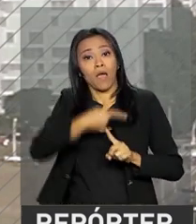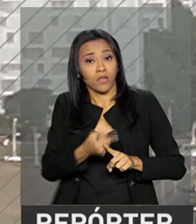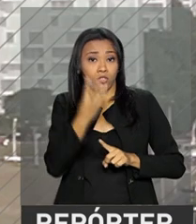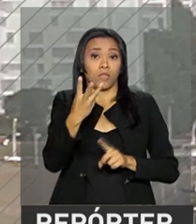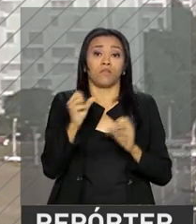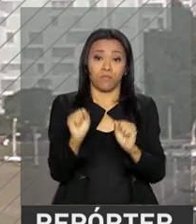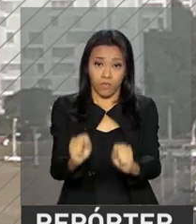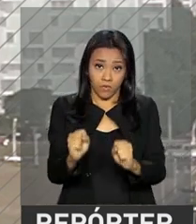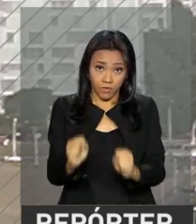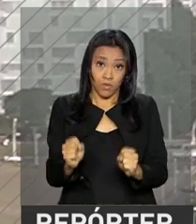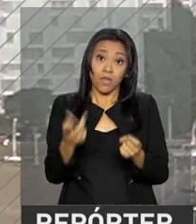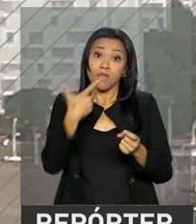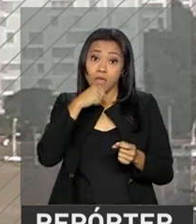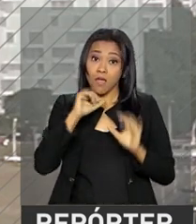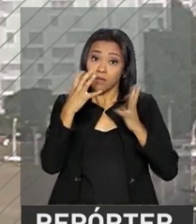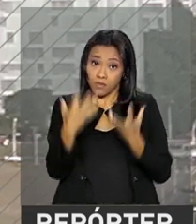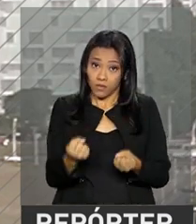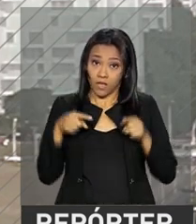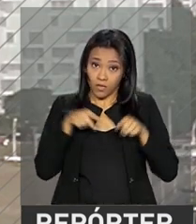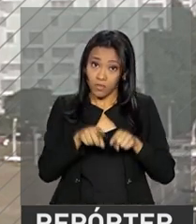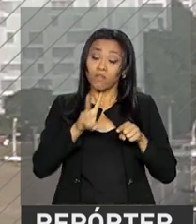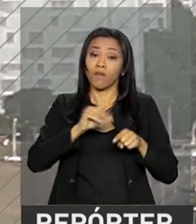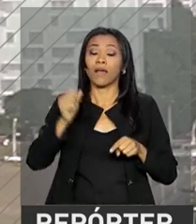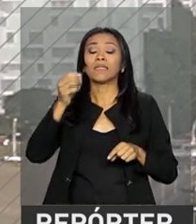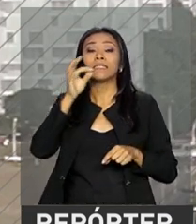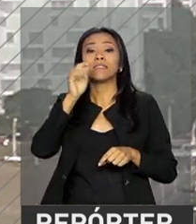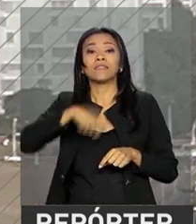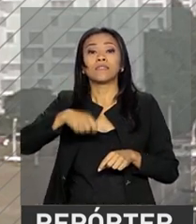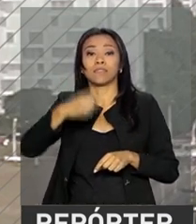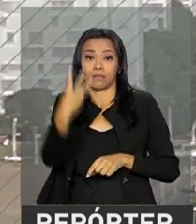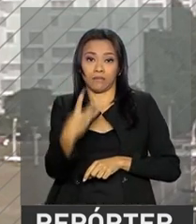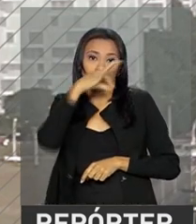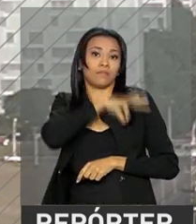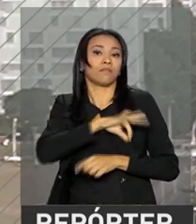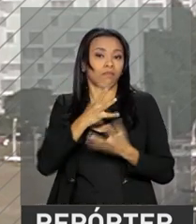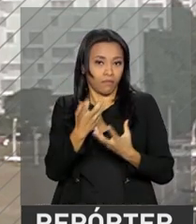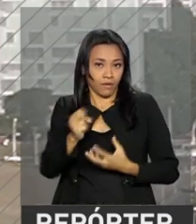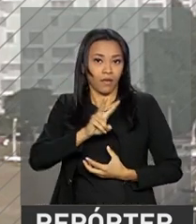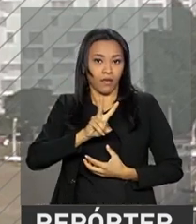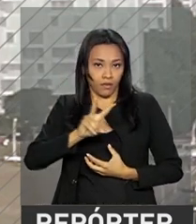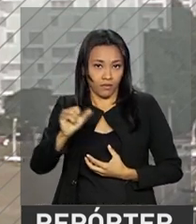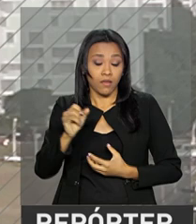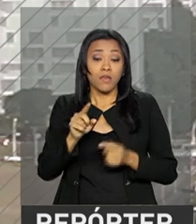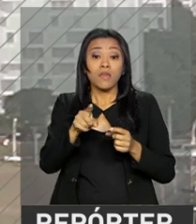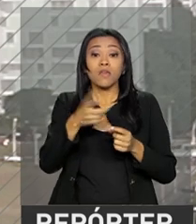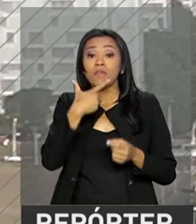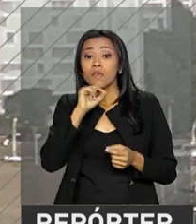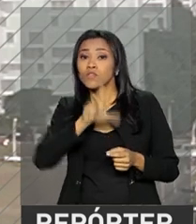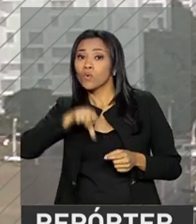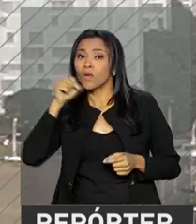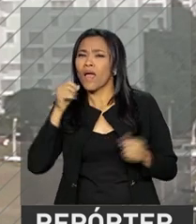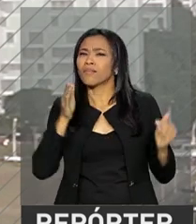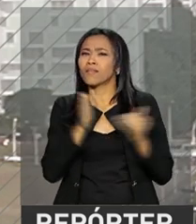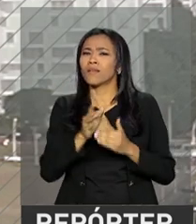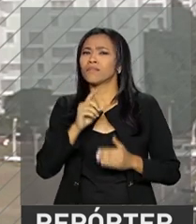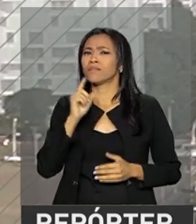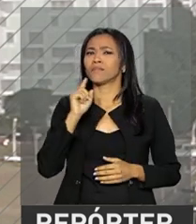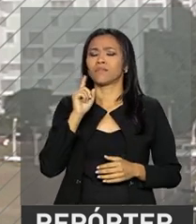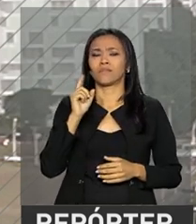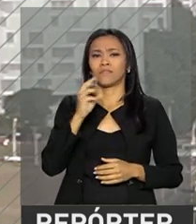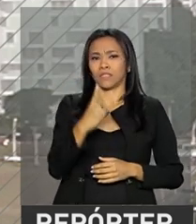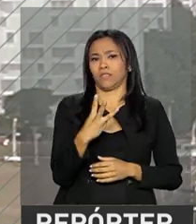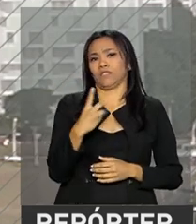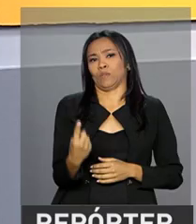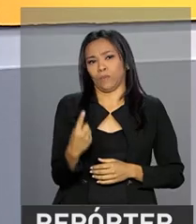que entrar nesse plano receberá três meses de salário a opção por este plano poderá ser feita até 31 de dezembro de